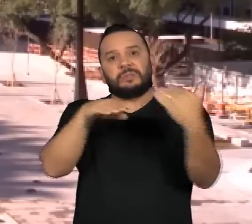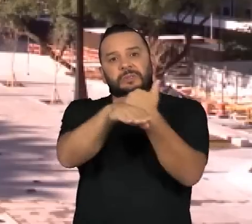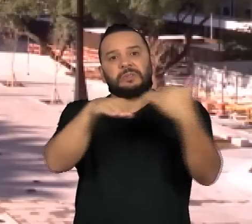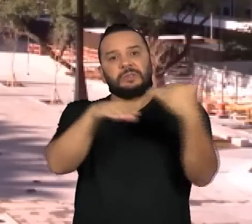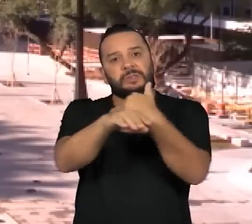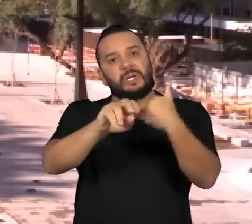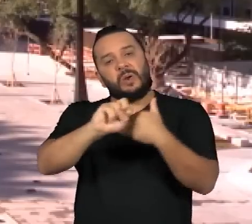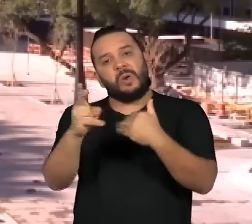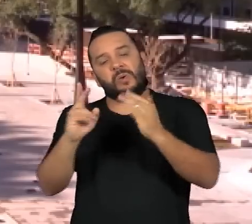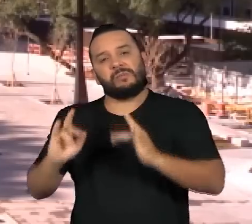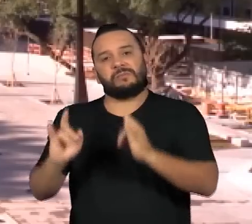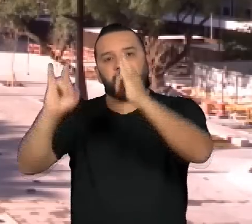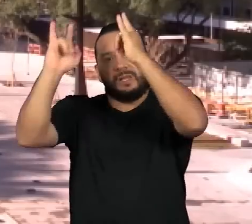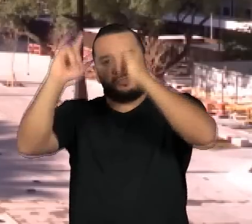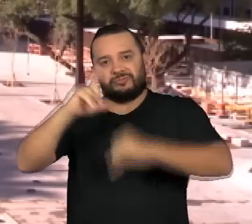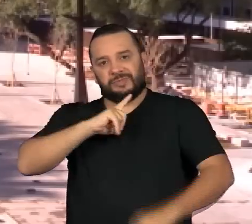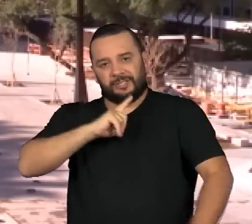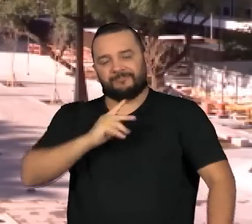desordenada.